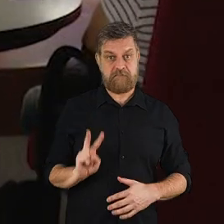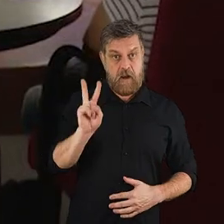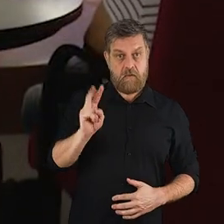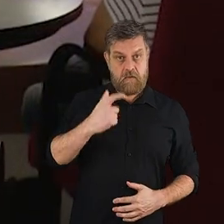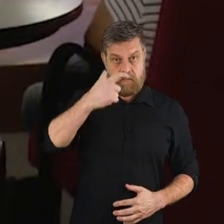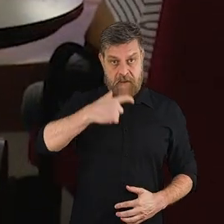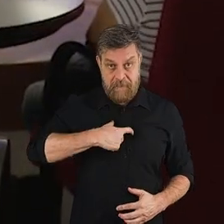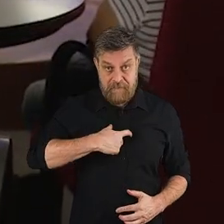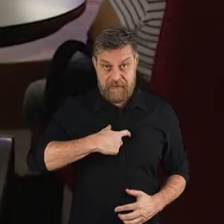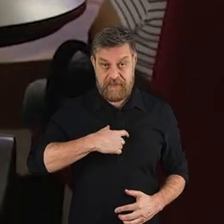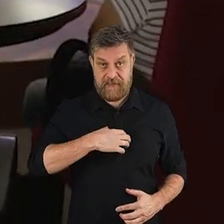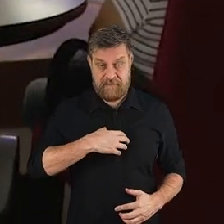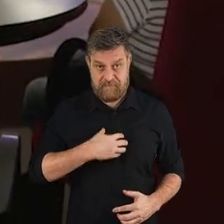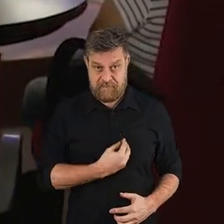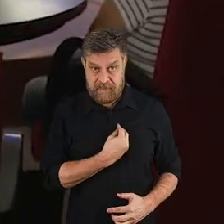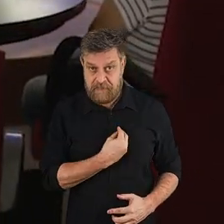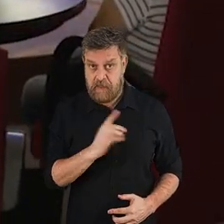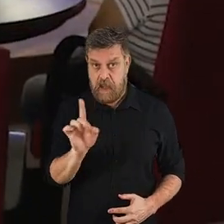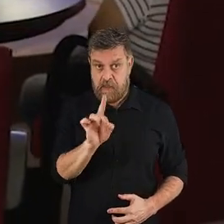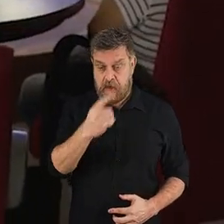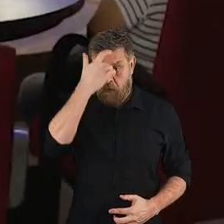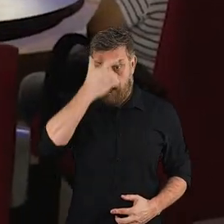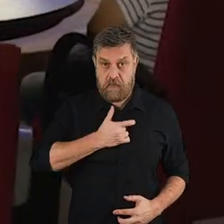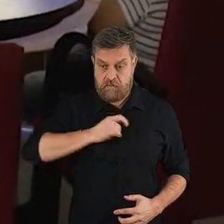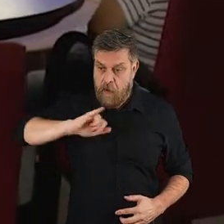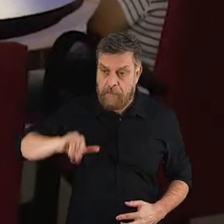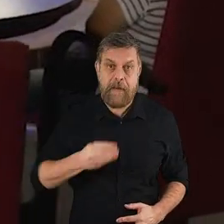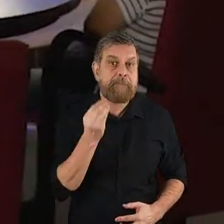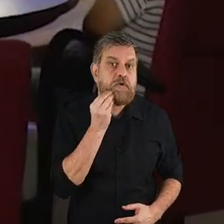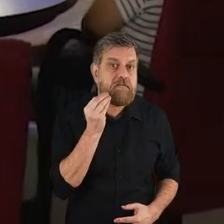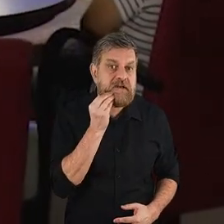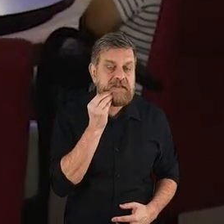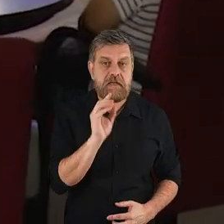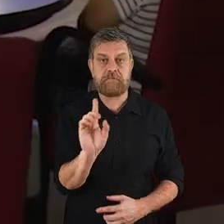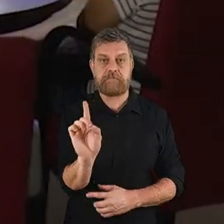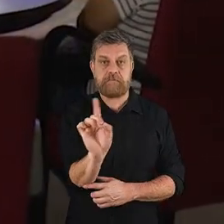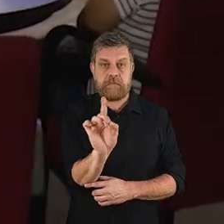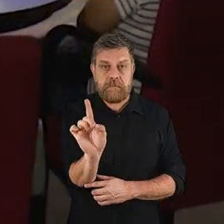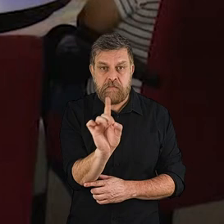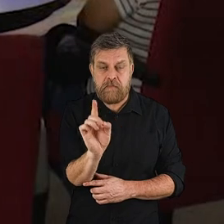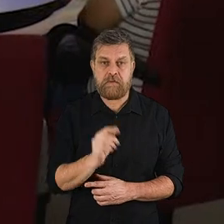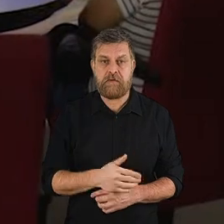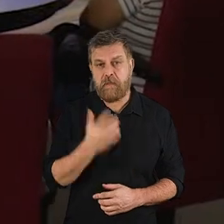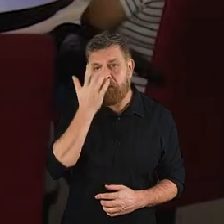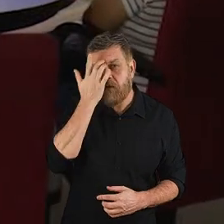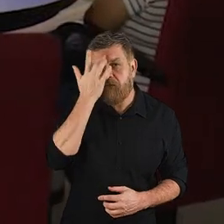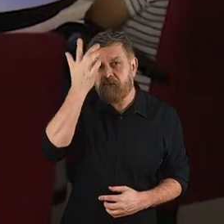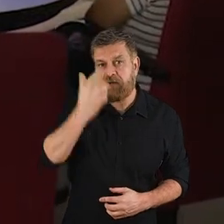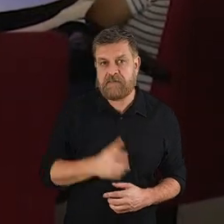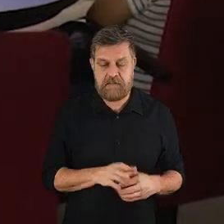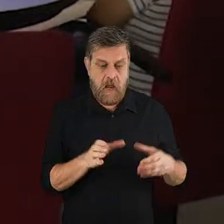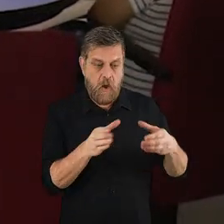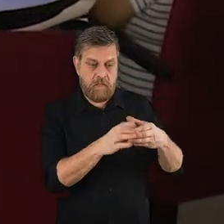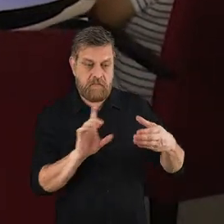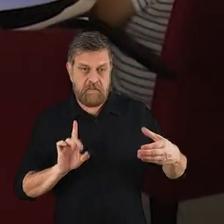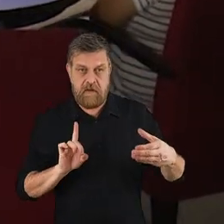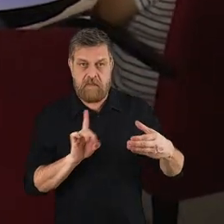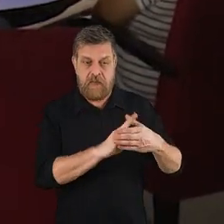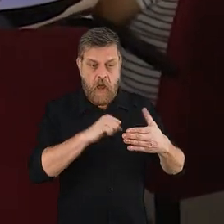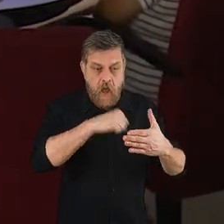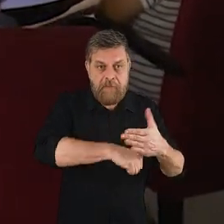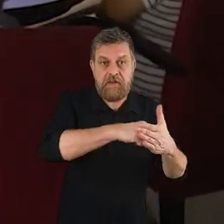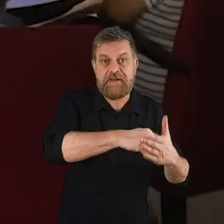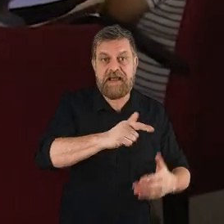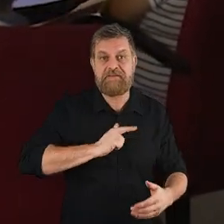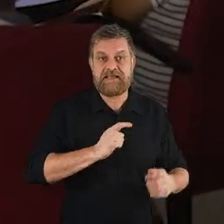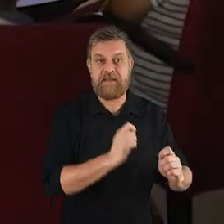ponto de vista privado. Eu não vou me beneficiar com esse direito. Porque é muito fácil de dizer, se vincule a uma luta no qual você vai